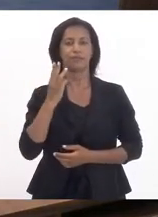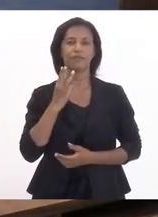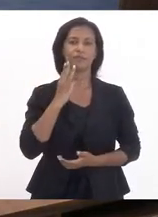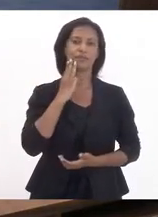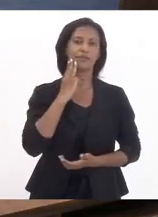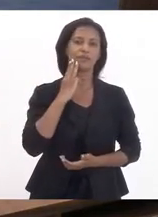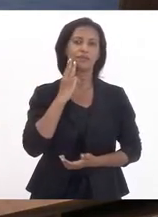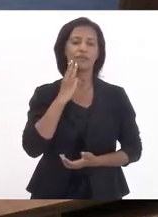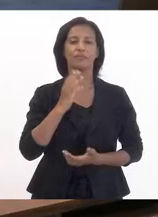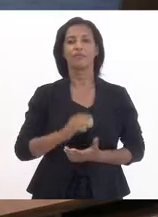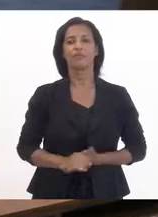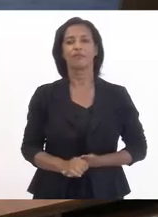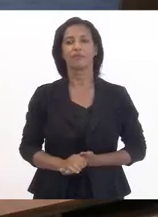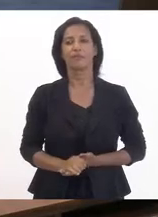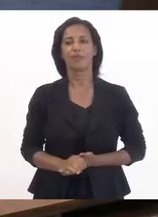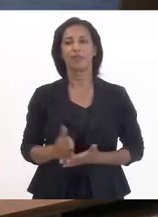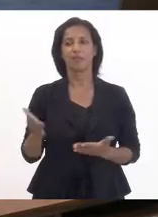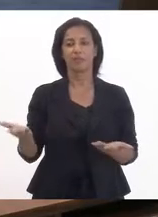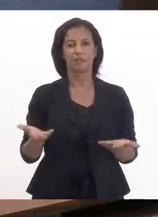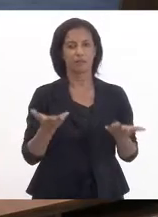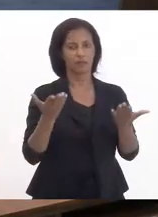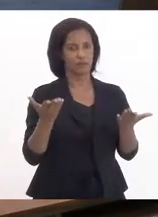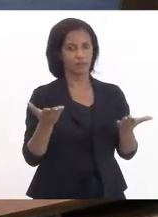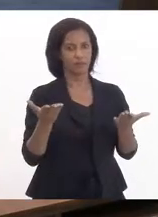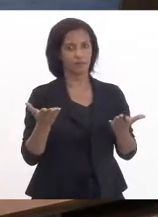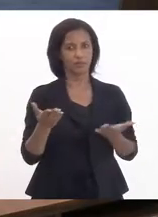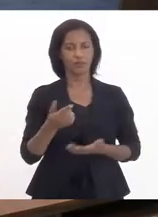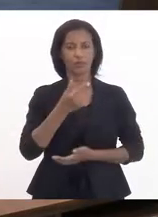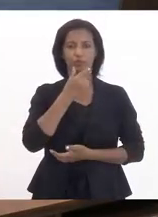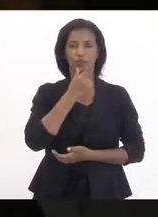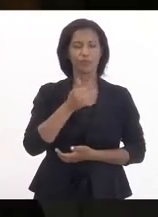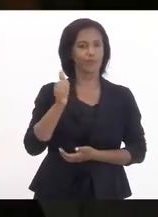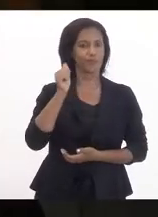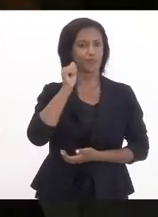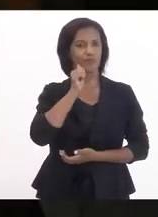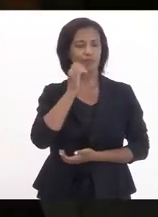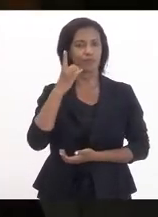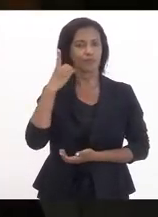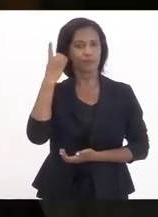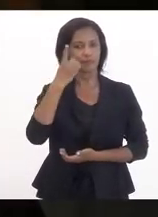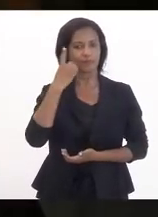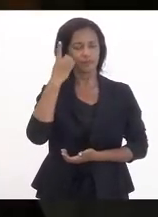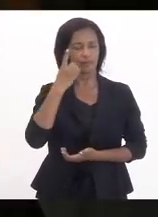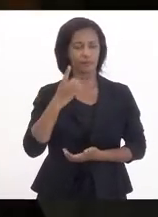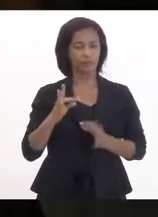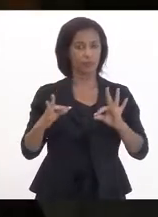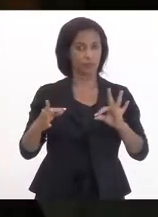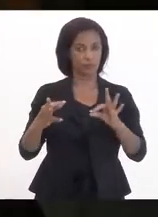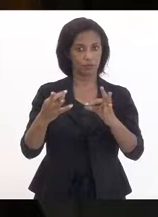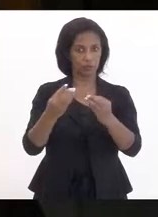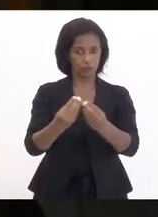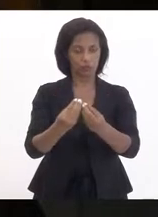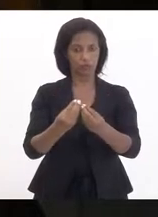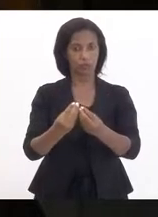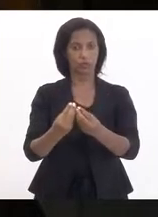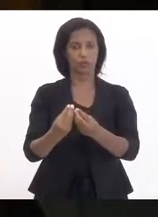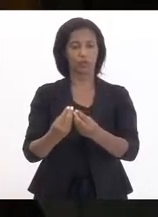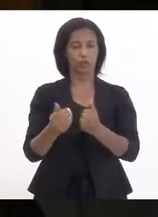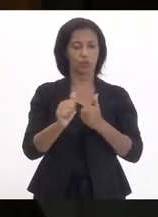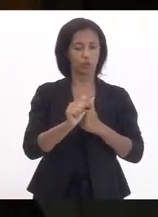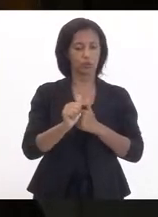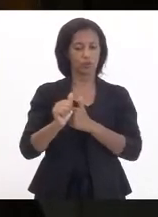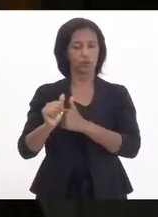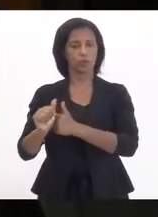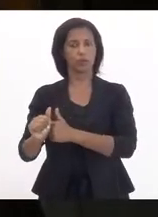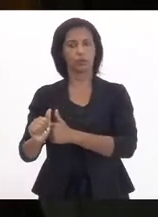Carneiro, senhoras e senhores deputados que nos